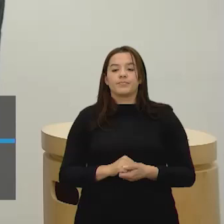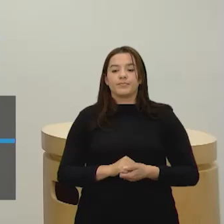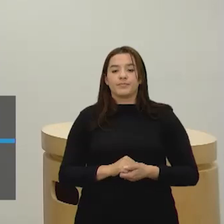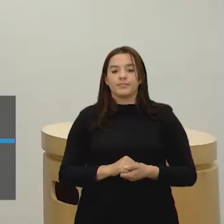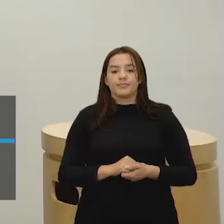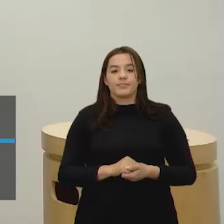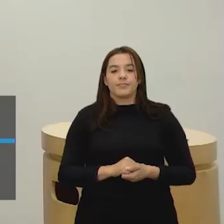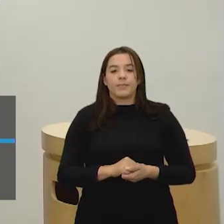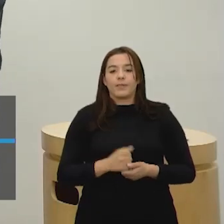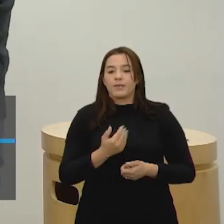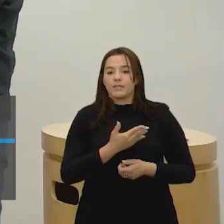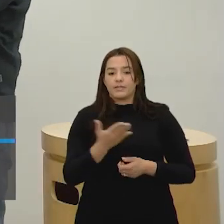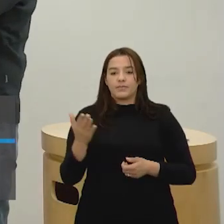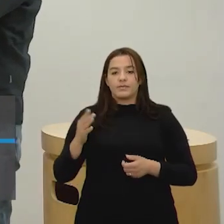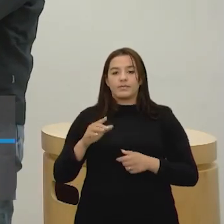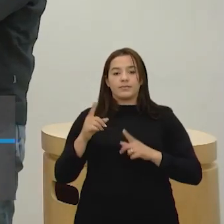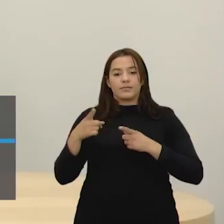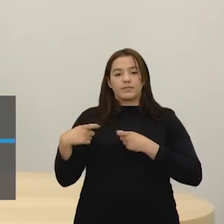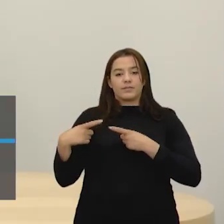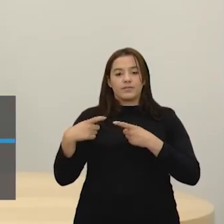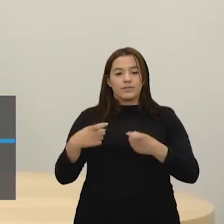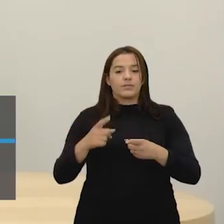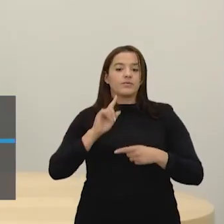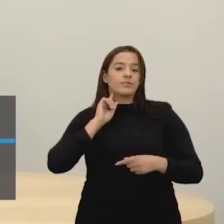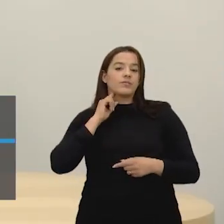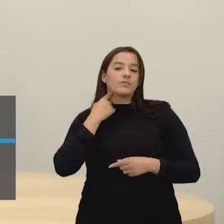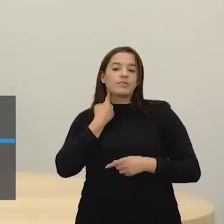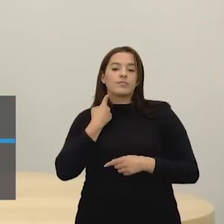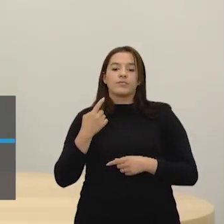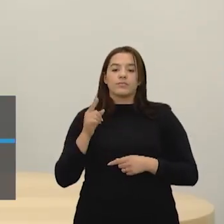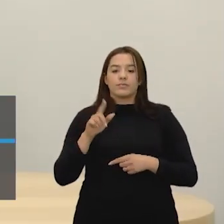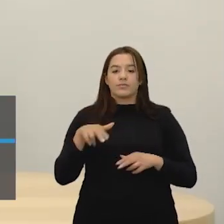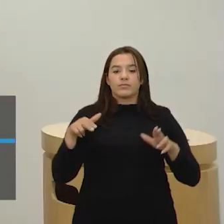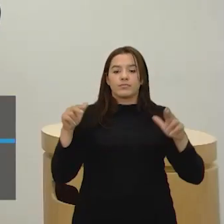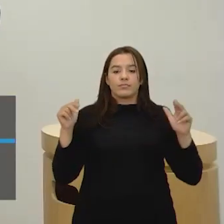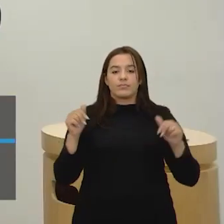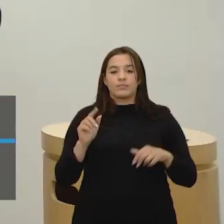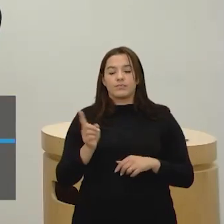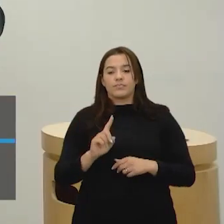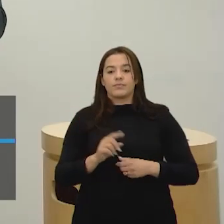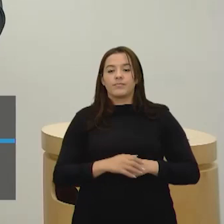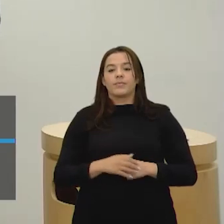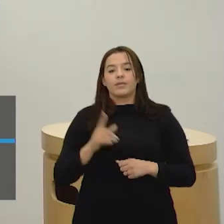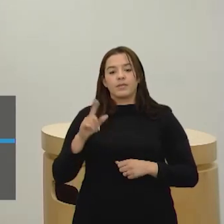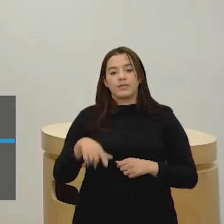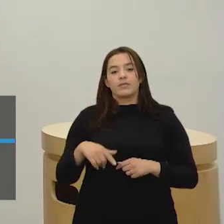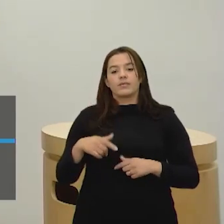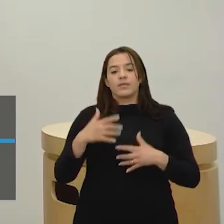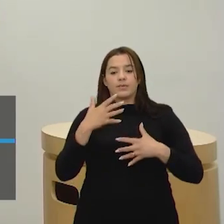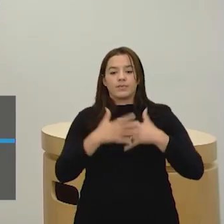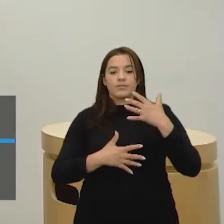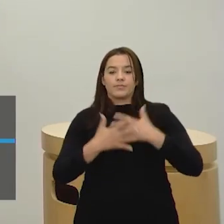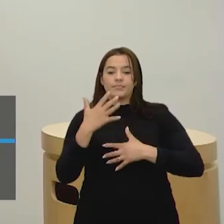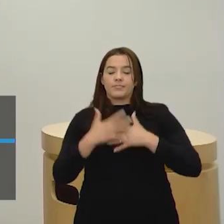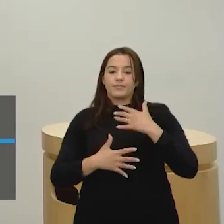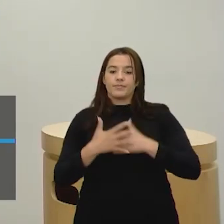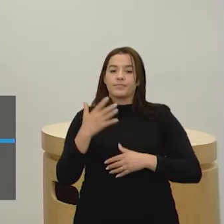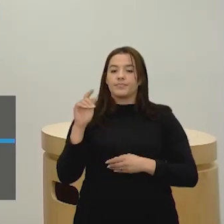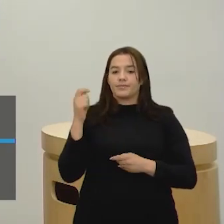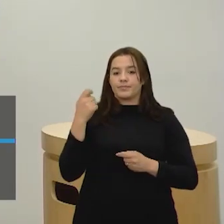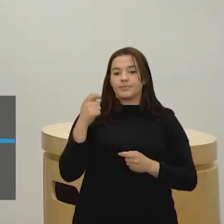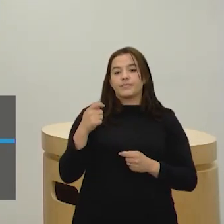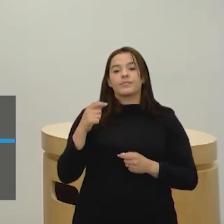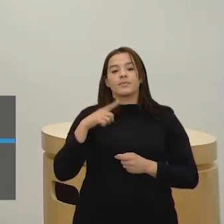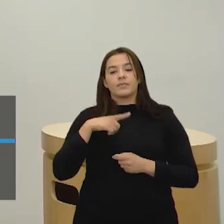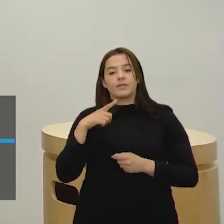Você já ouviu falar na Guerra Suja, Mafê? Guerra Suja, não. Como... Nossa, isso foi muito complicado na Argentina porque muitas famílias de